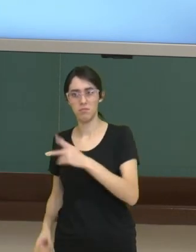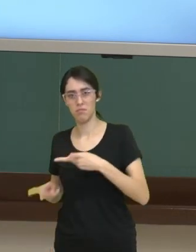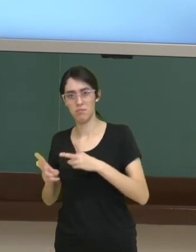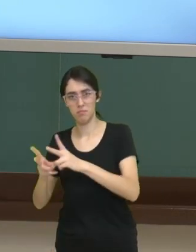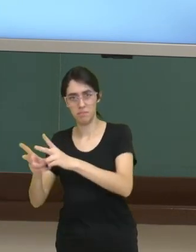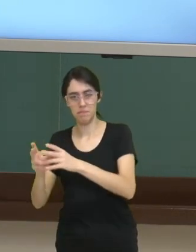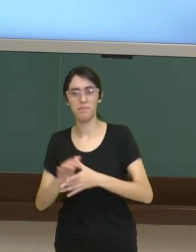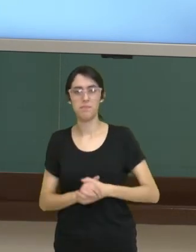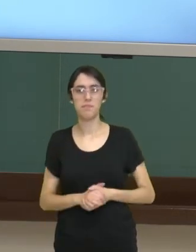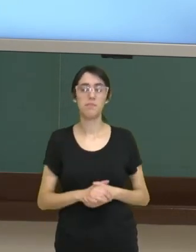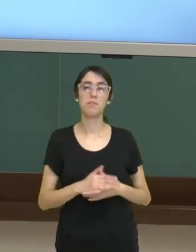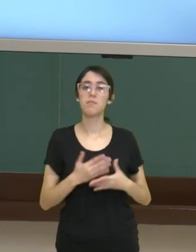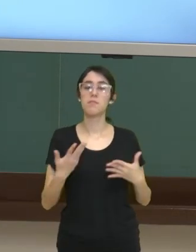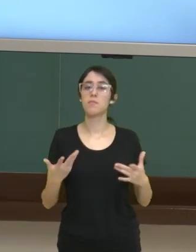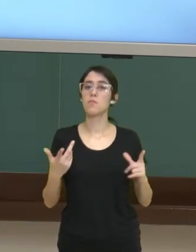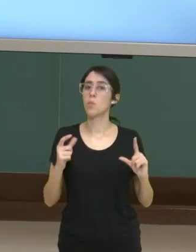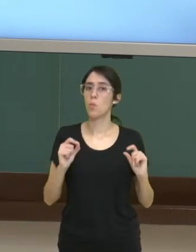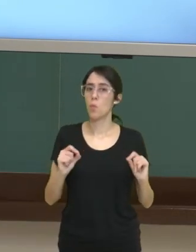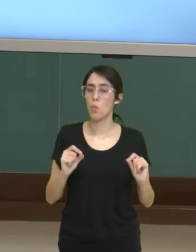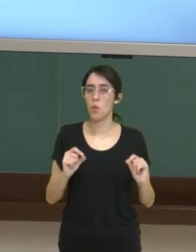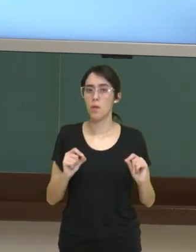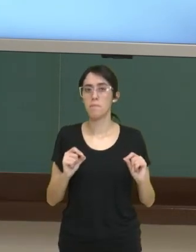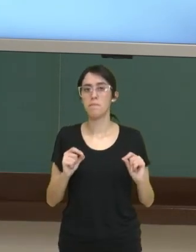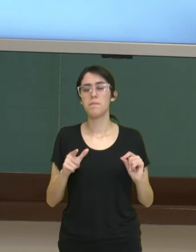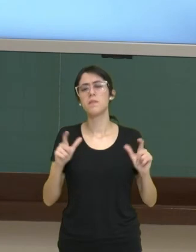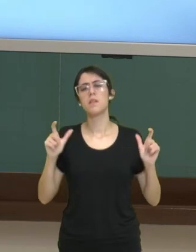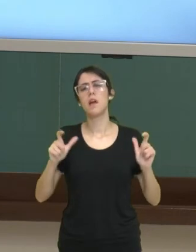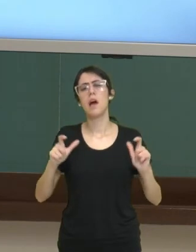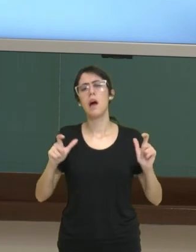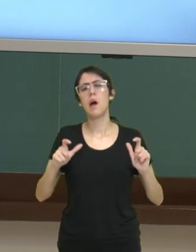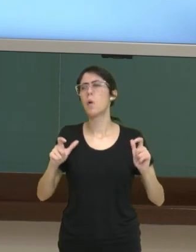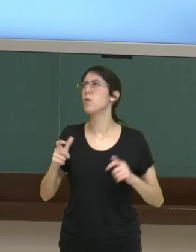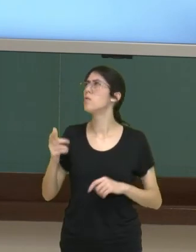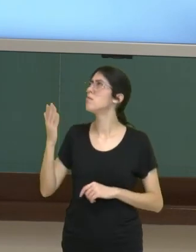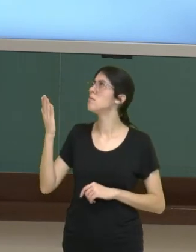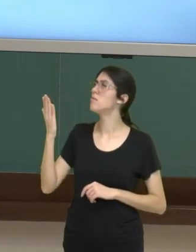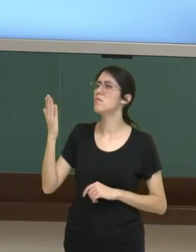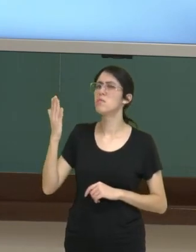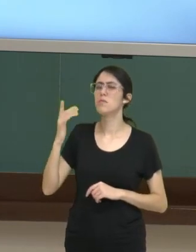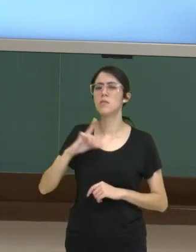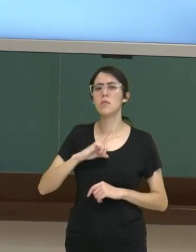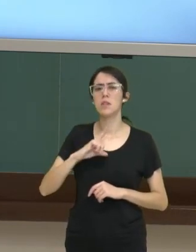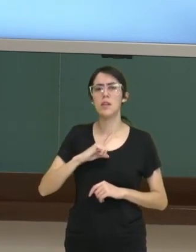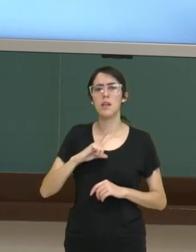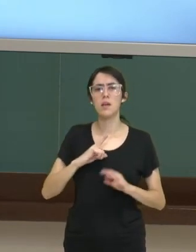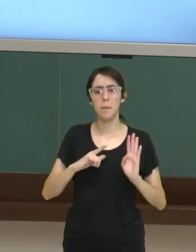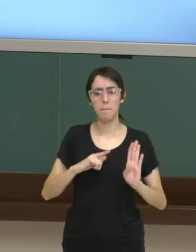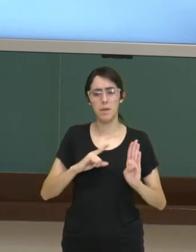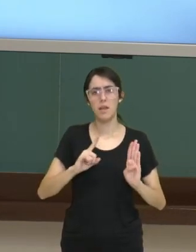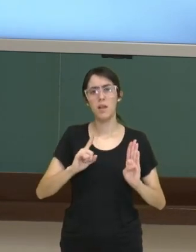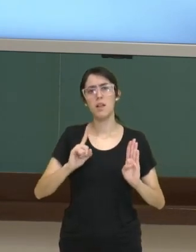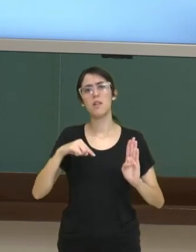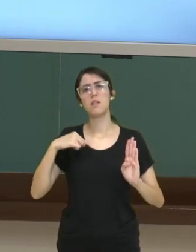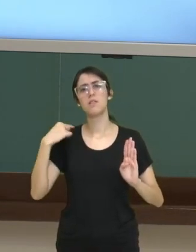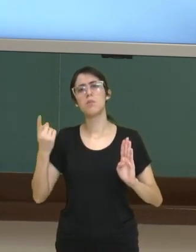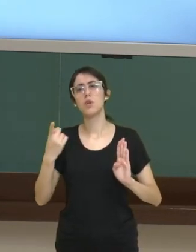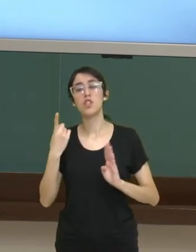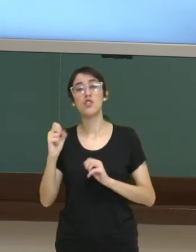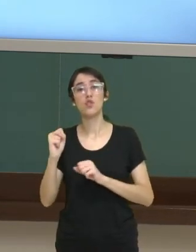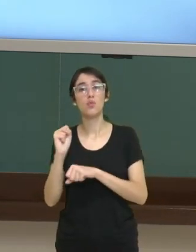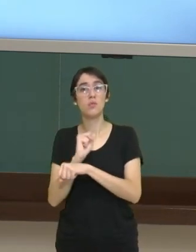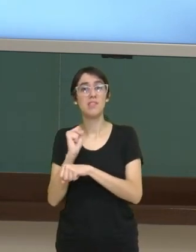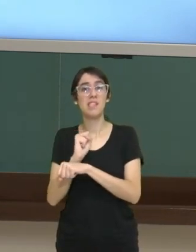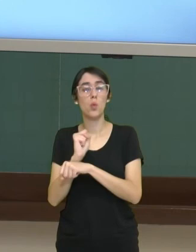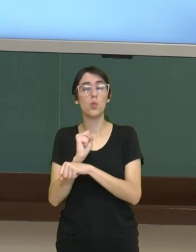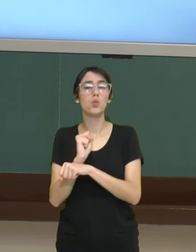Fazendo essa projeção agora, aonde vai estar depois de ele passar 18 segundos? Aonde vai